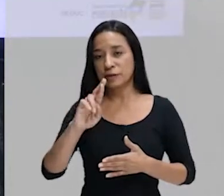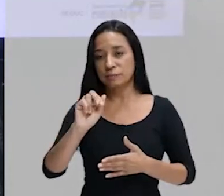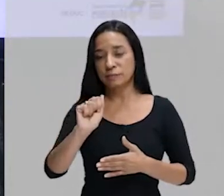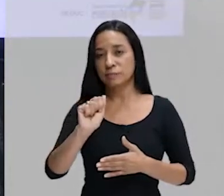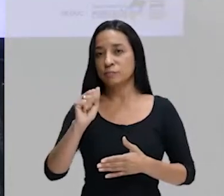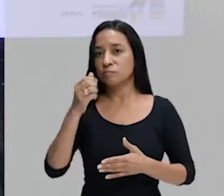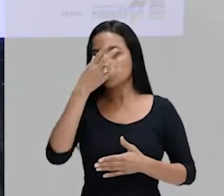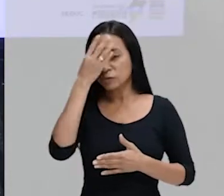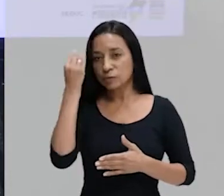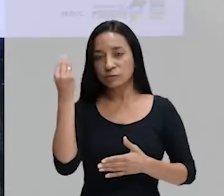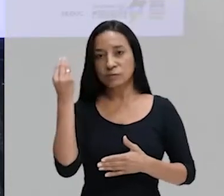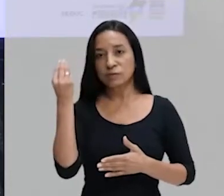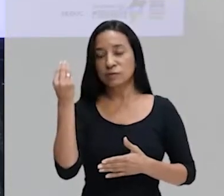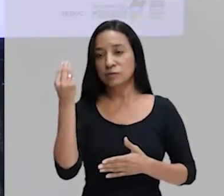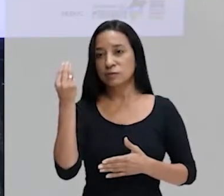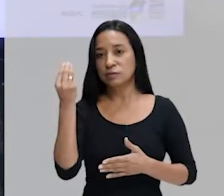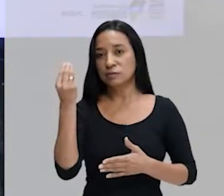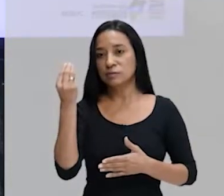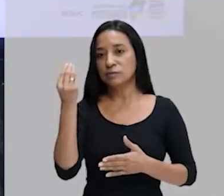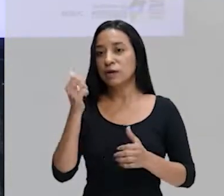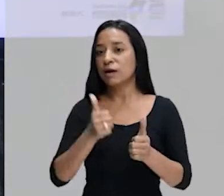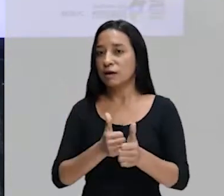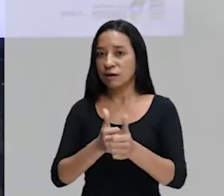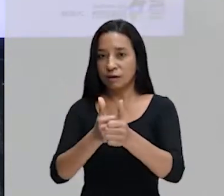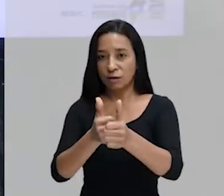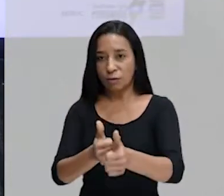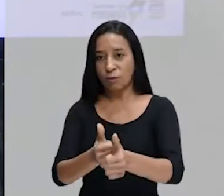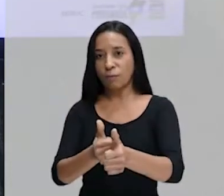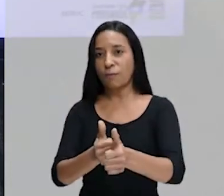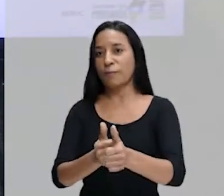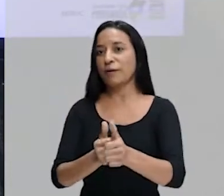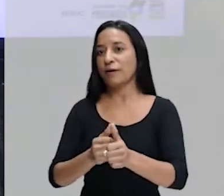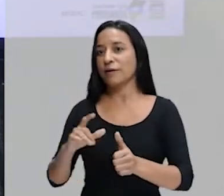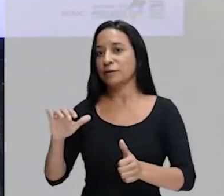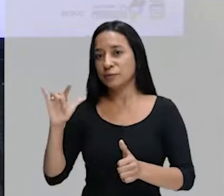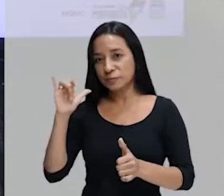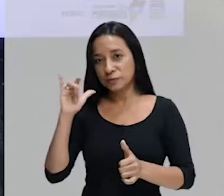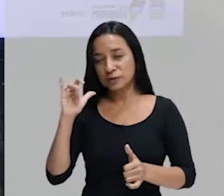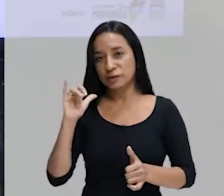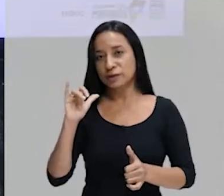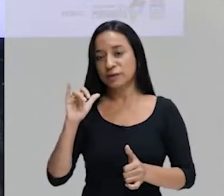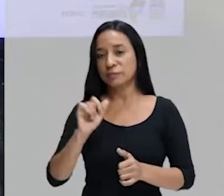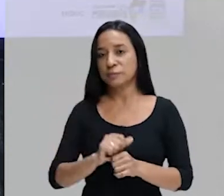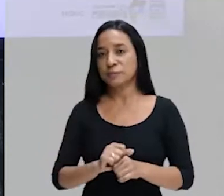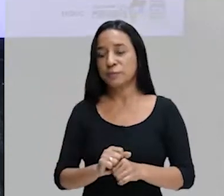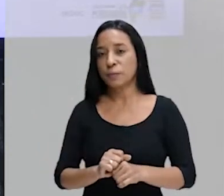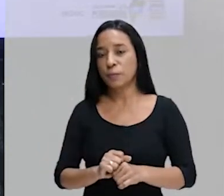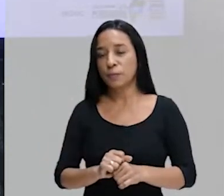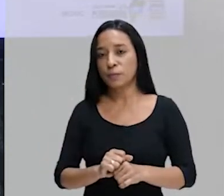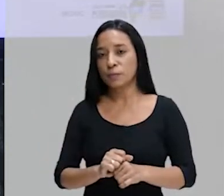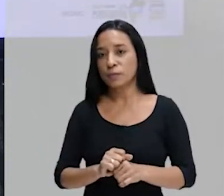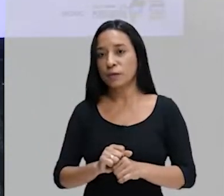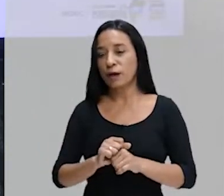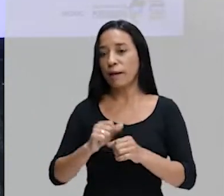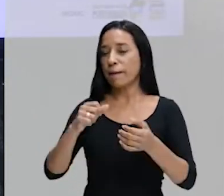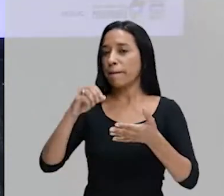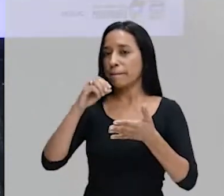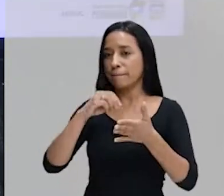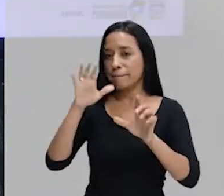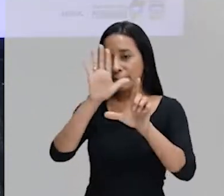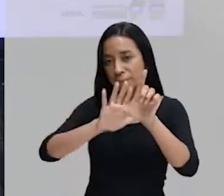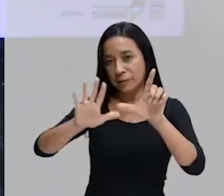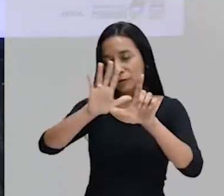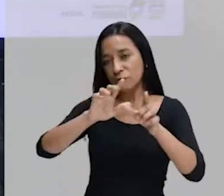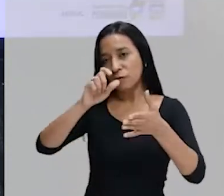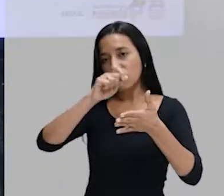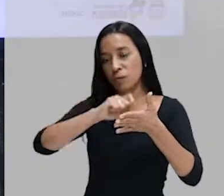esqueça, também nos acompanhe lá no Instagram, @plataforma Gonçalves Dias, e lá tem também